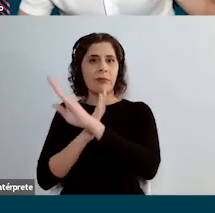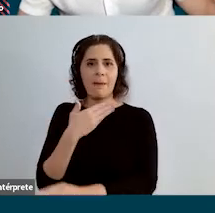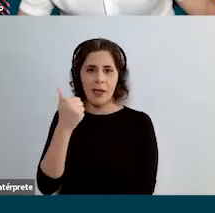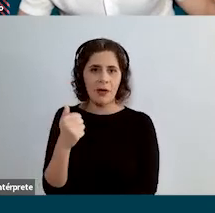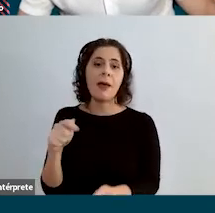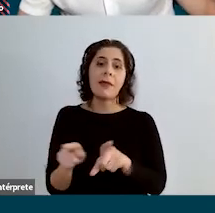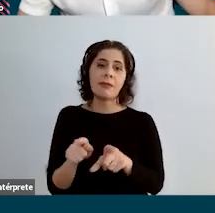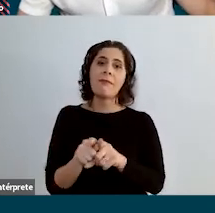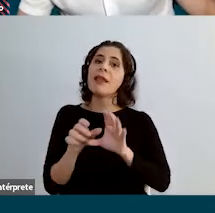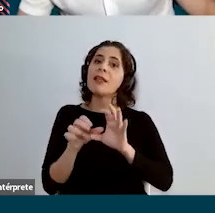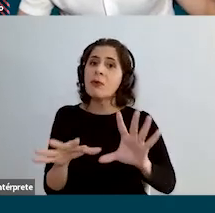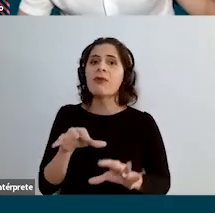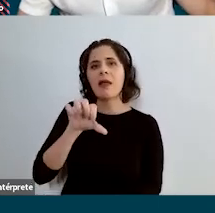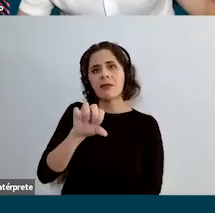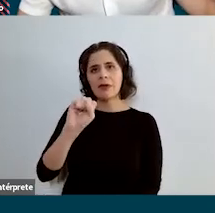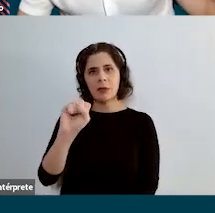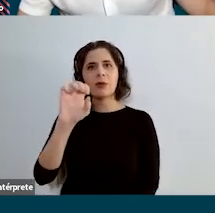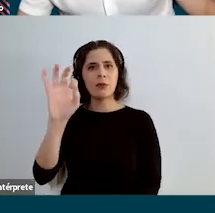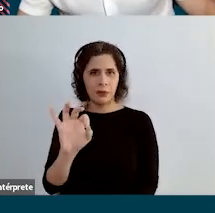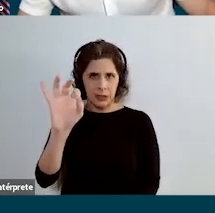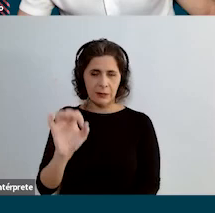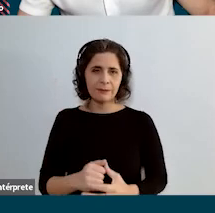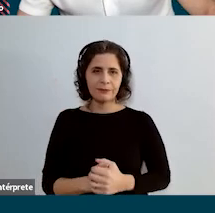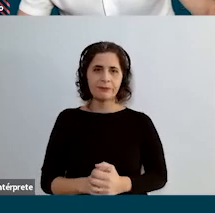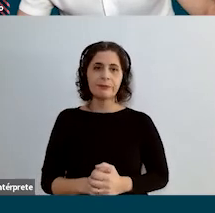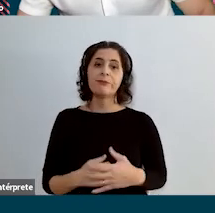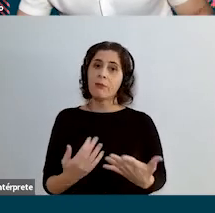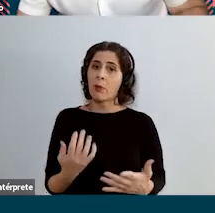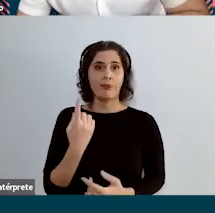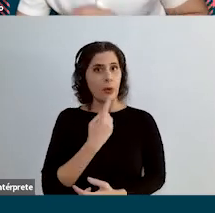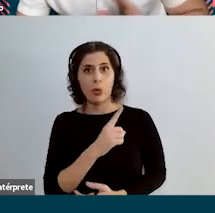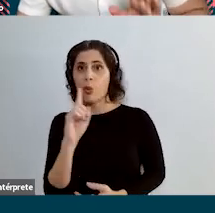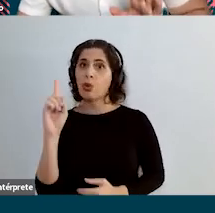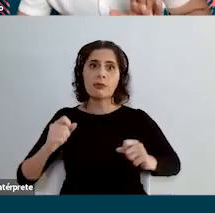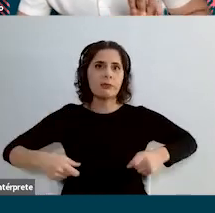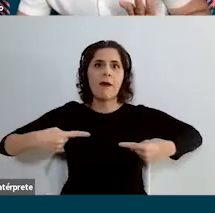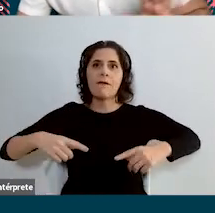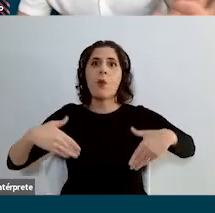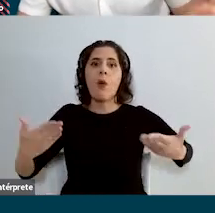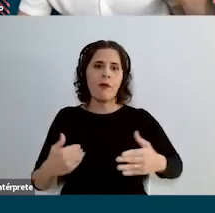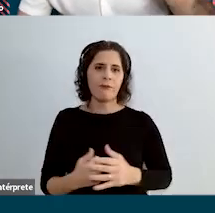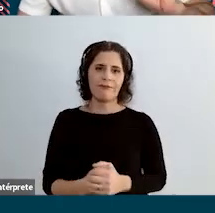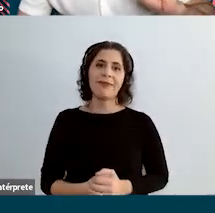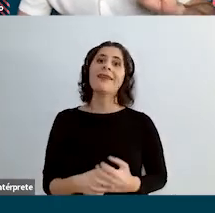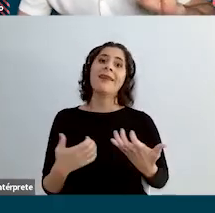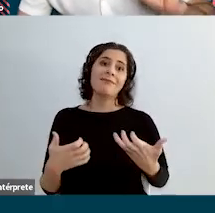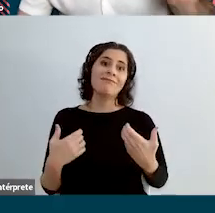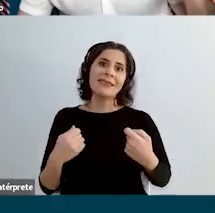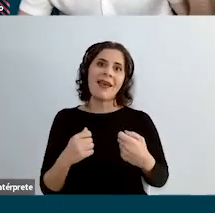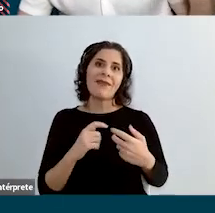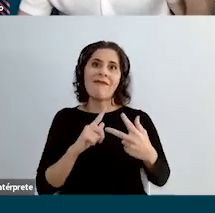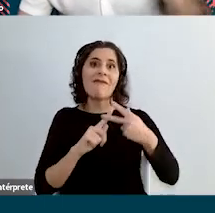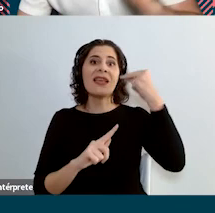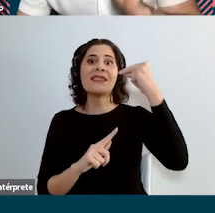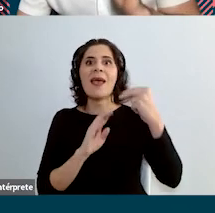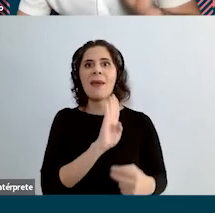back-end de arquitetura ficou em 98%. E, por fim, a gente ainda tinha um último desafio, que era vencer o Big Brother.